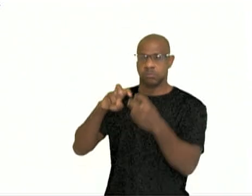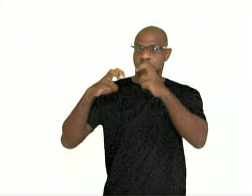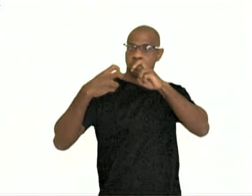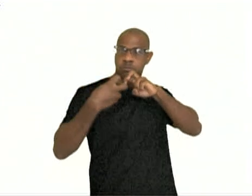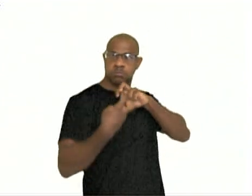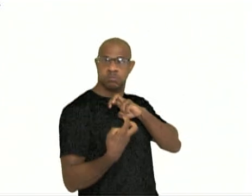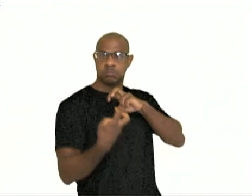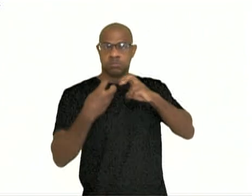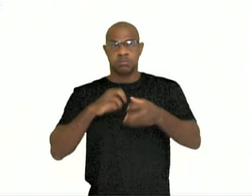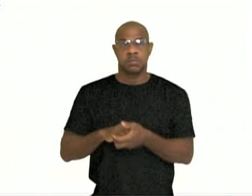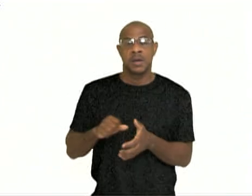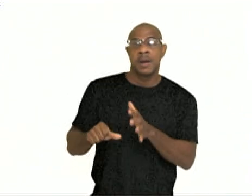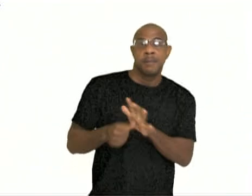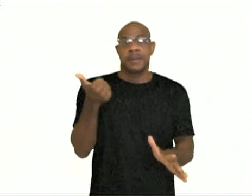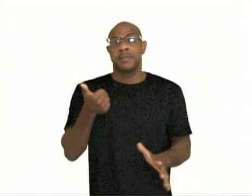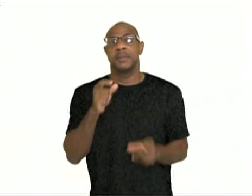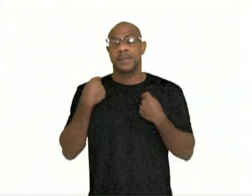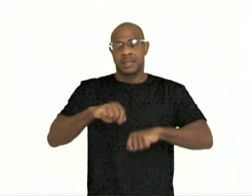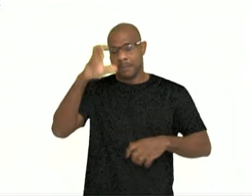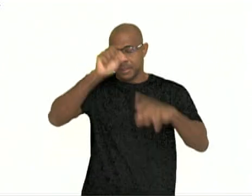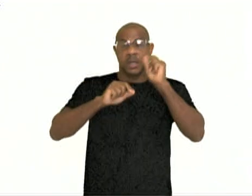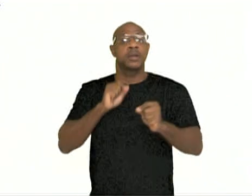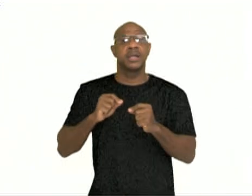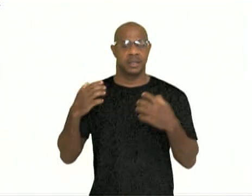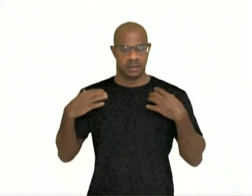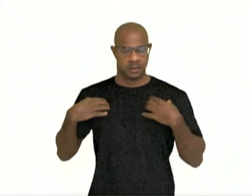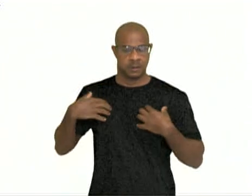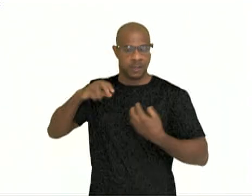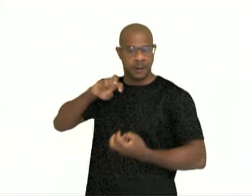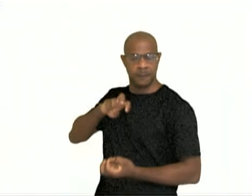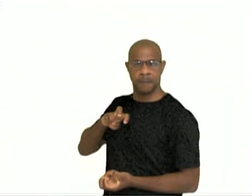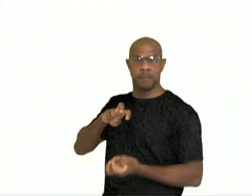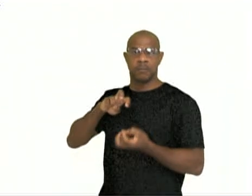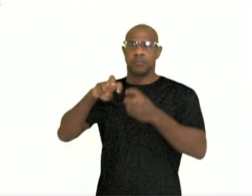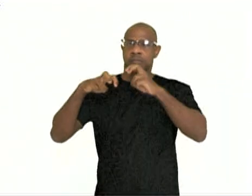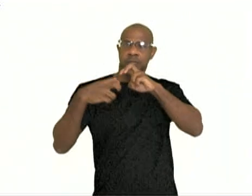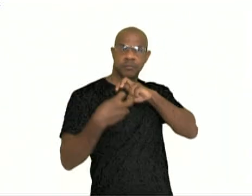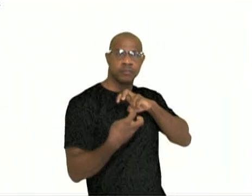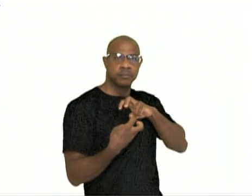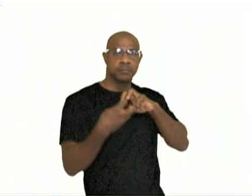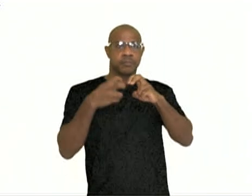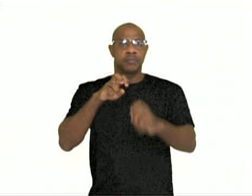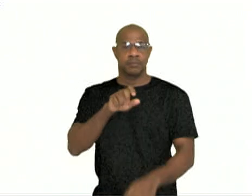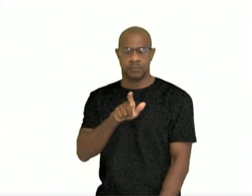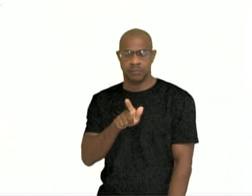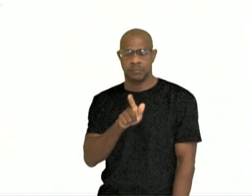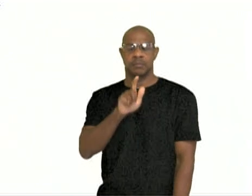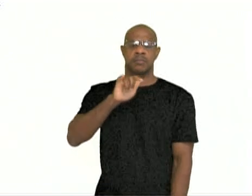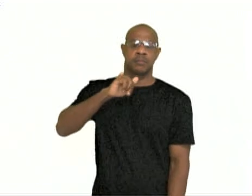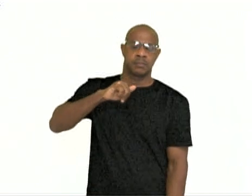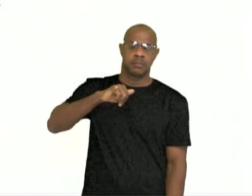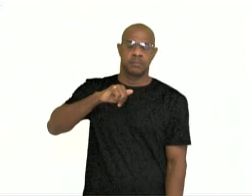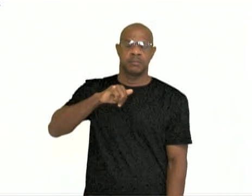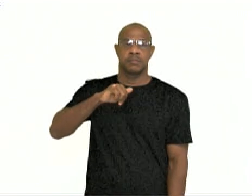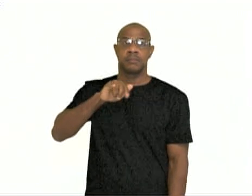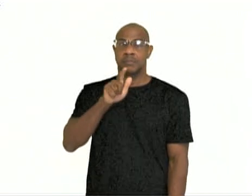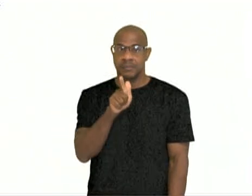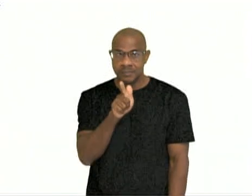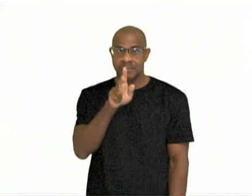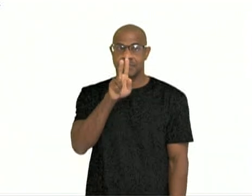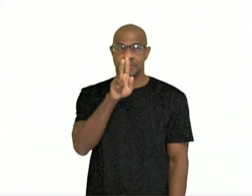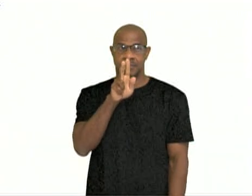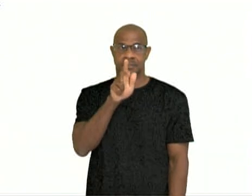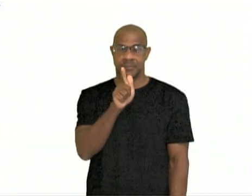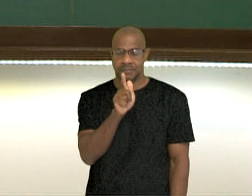aprender capoeira é o gingado. É propriamente a ginga. E esse negócio de centro de gravidade, o que que é isso? Você já